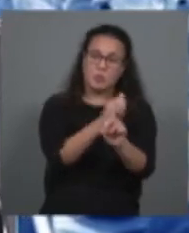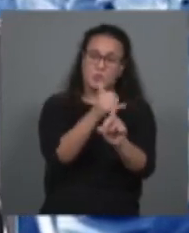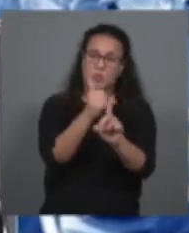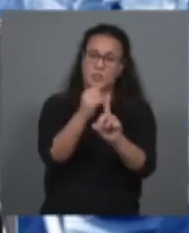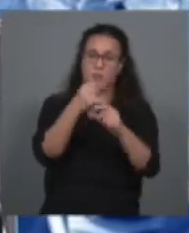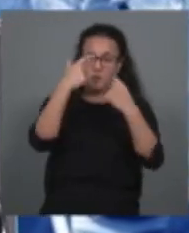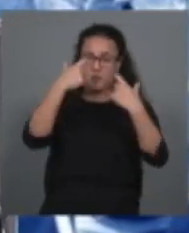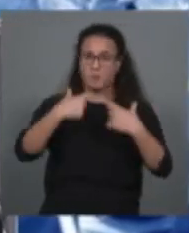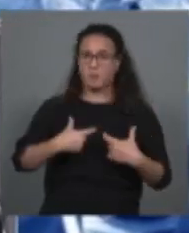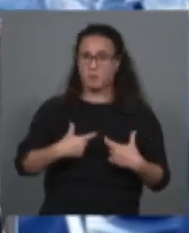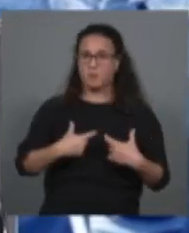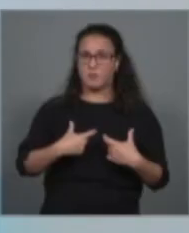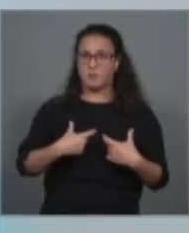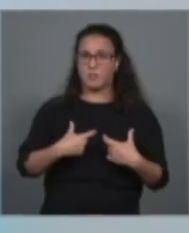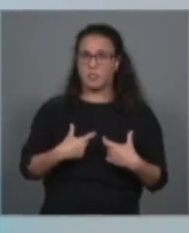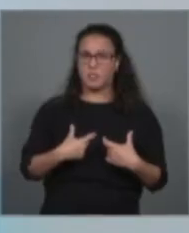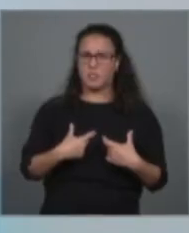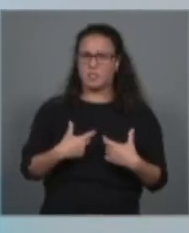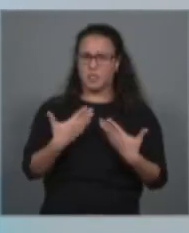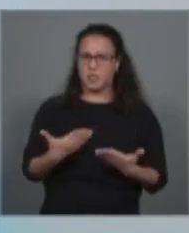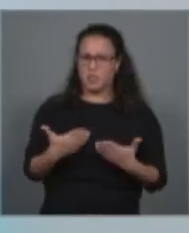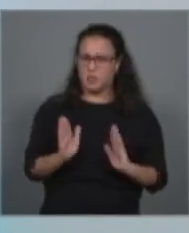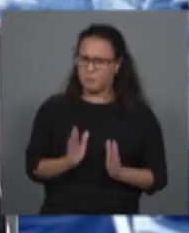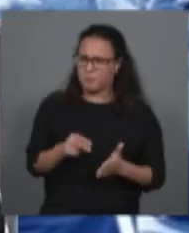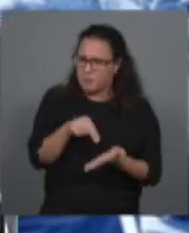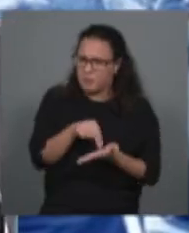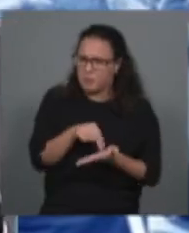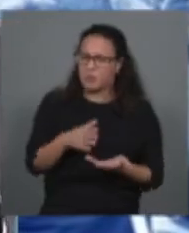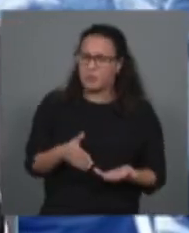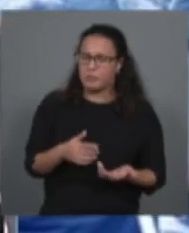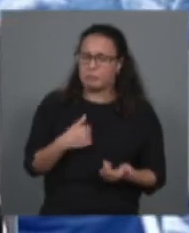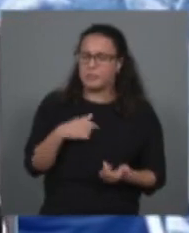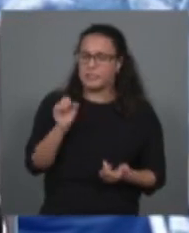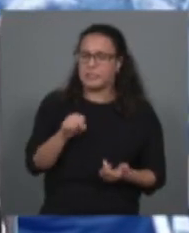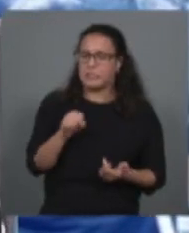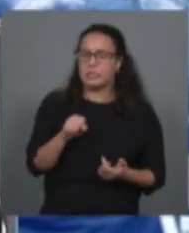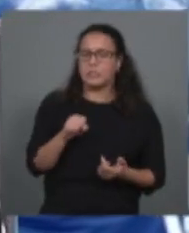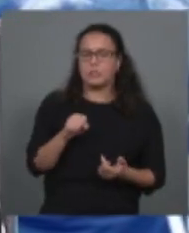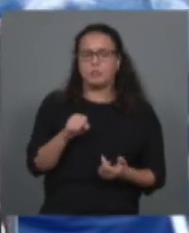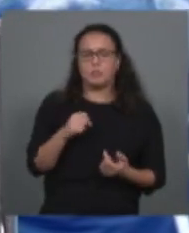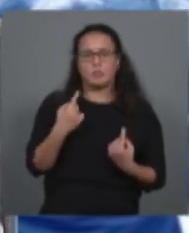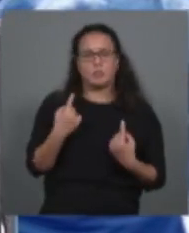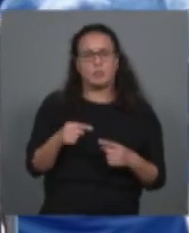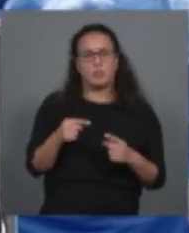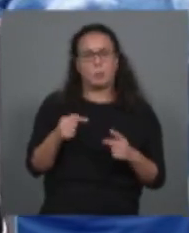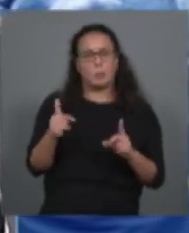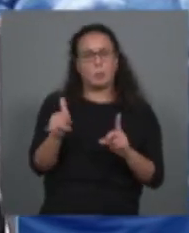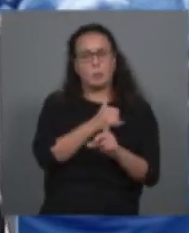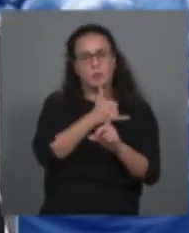outro género de violência que é preciso ter presente? Sim, eu penso que há uma violência mais